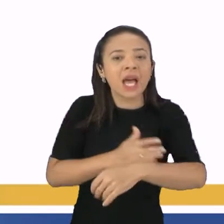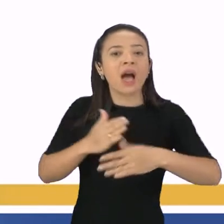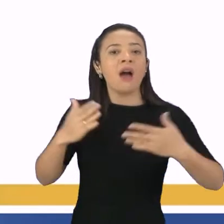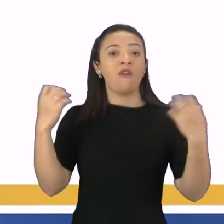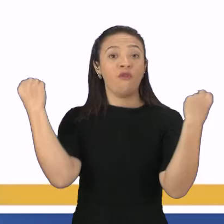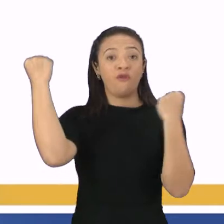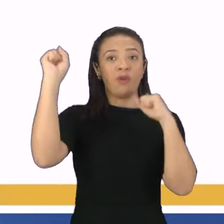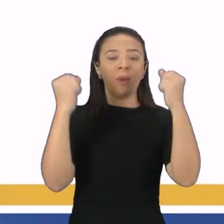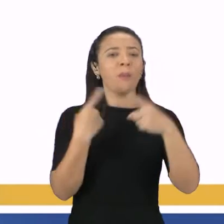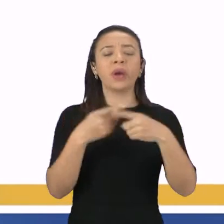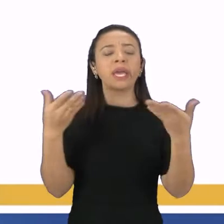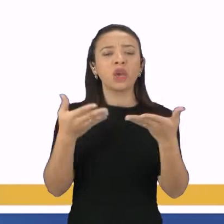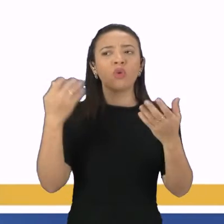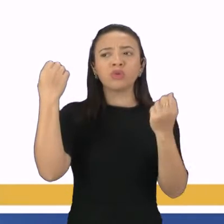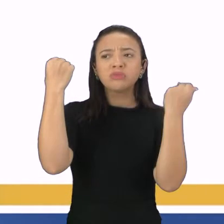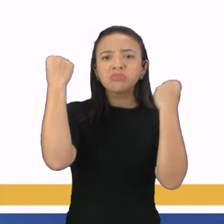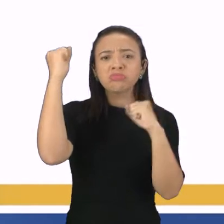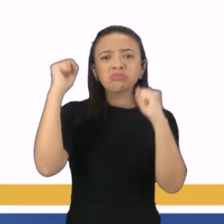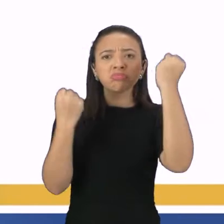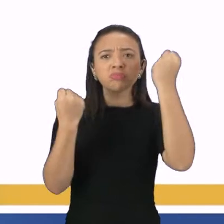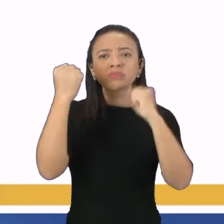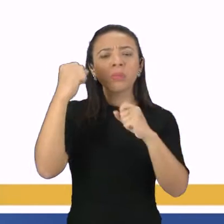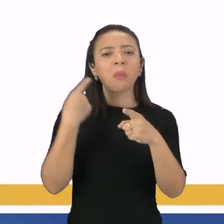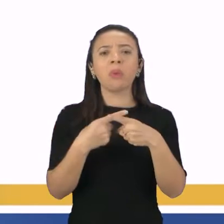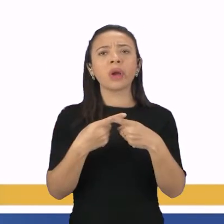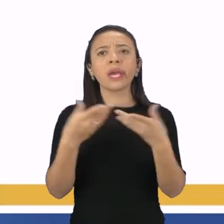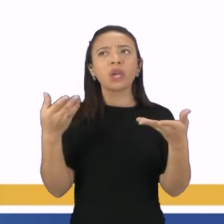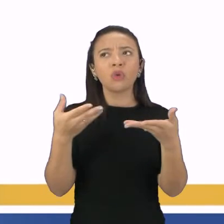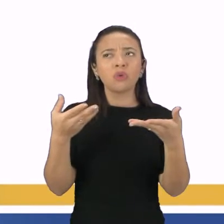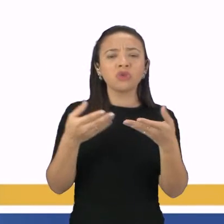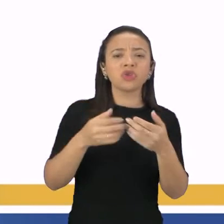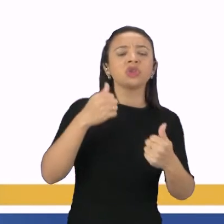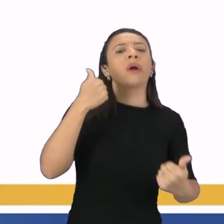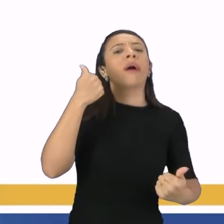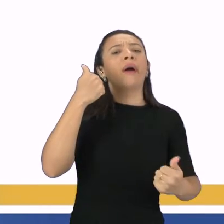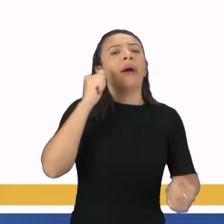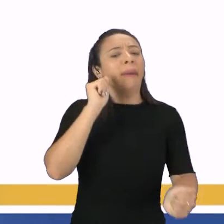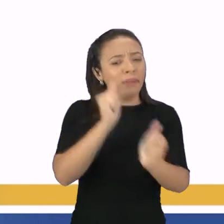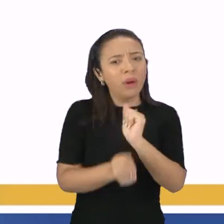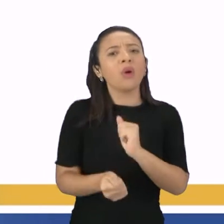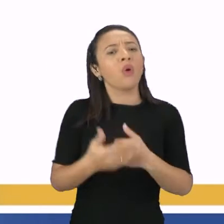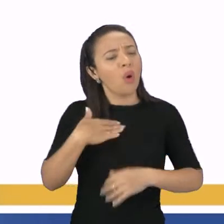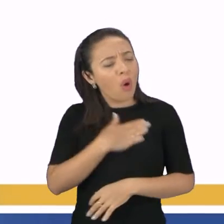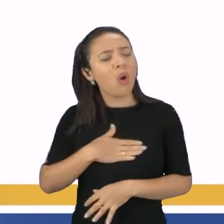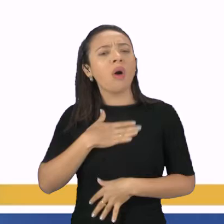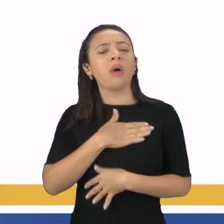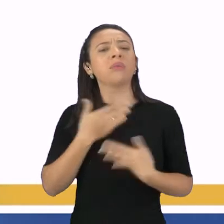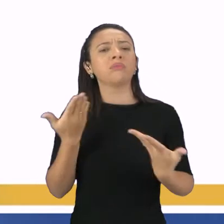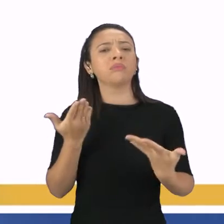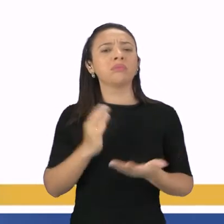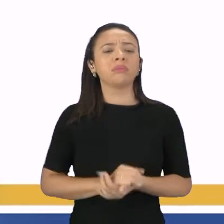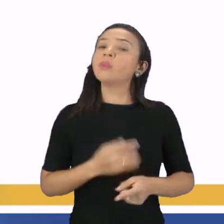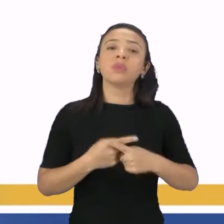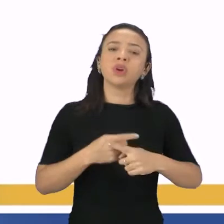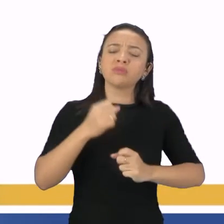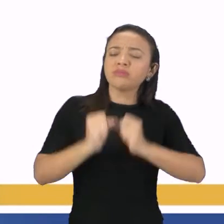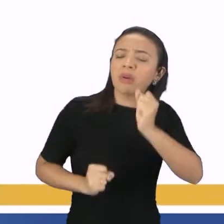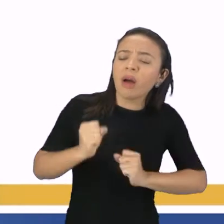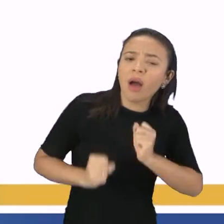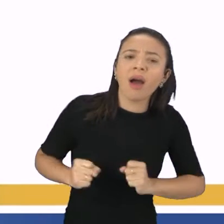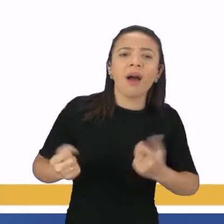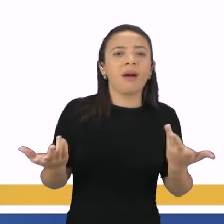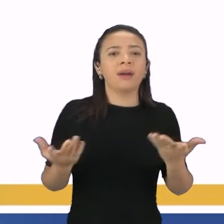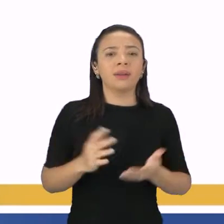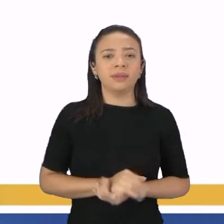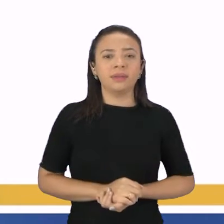hoje a gente vai em academias e por que hoje a gente faz esportes, pratica esportes, né? Faz corridas,